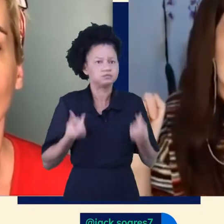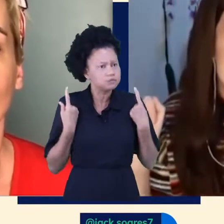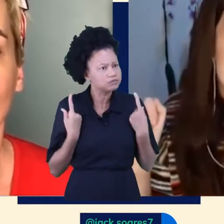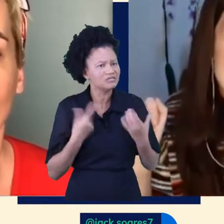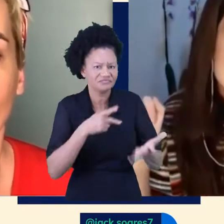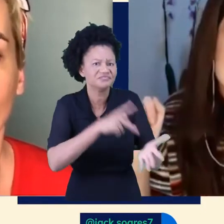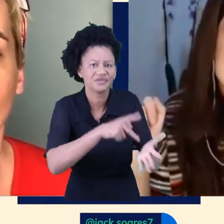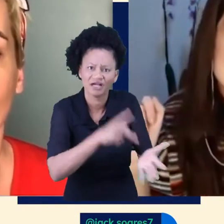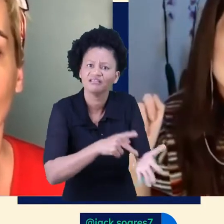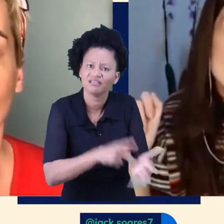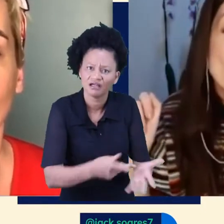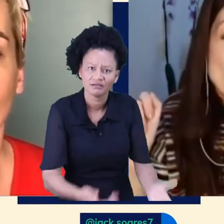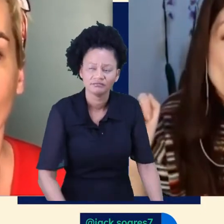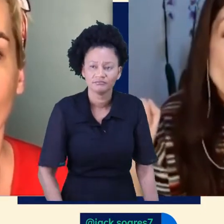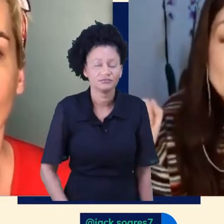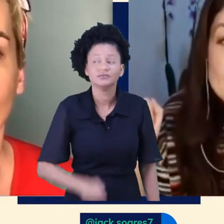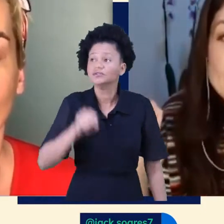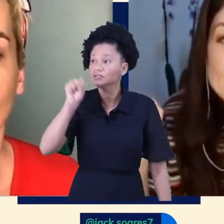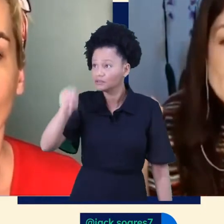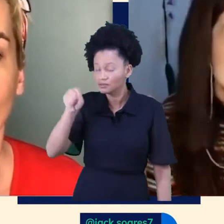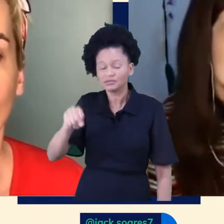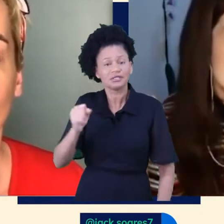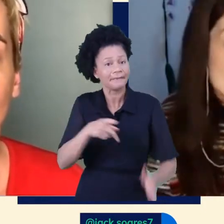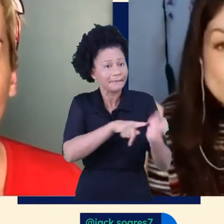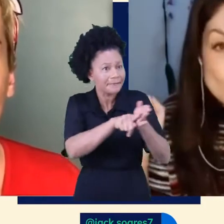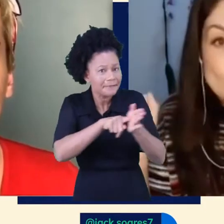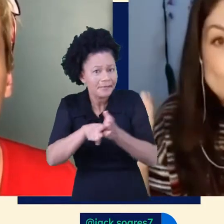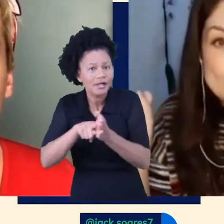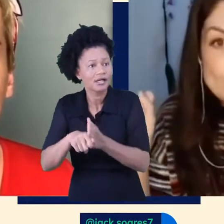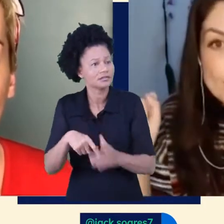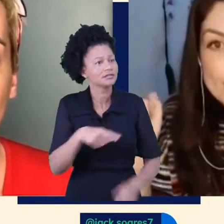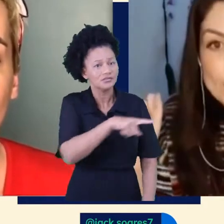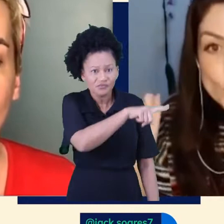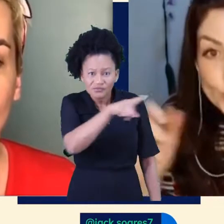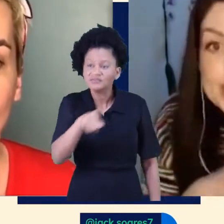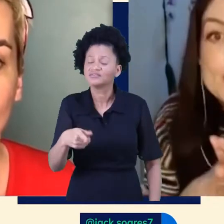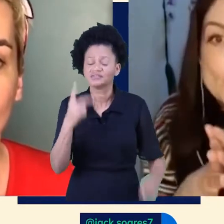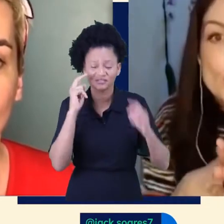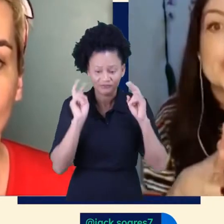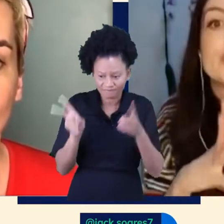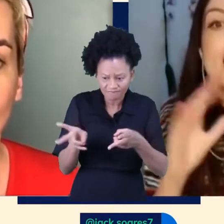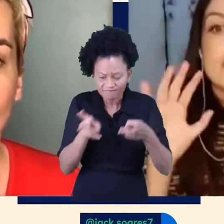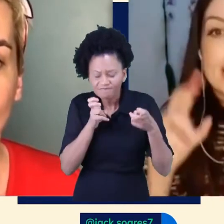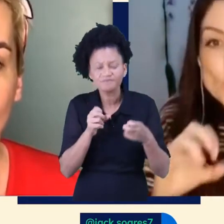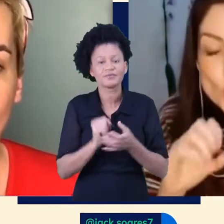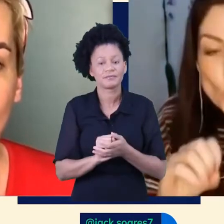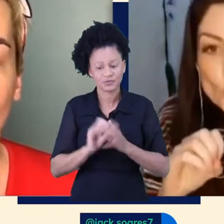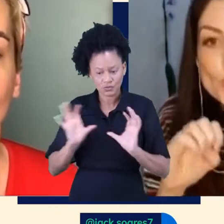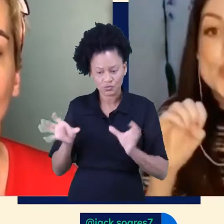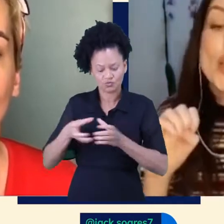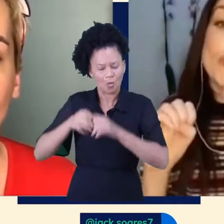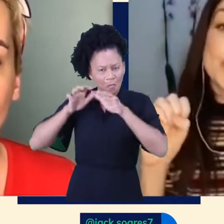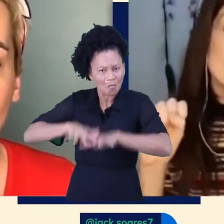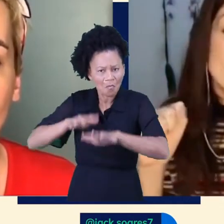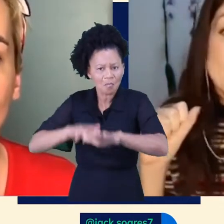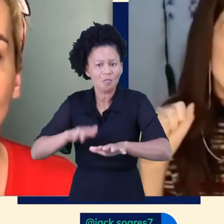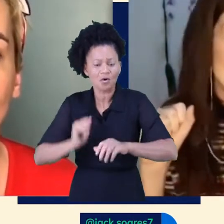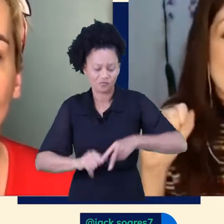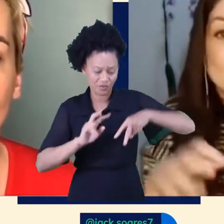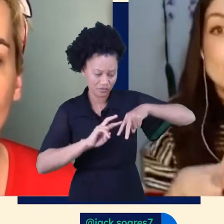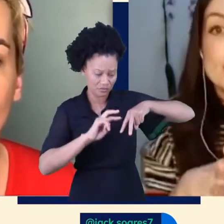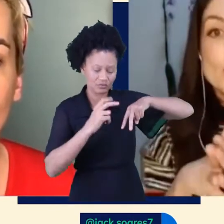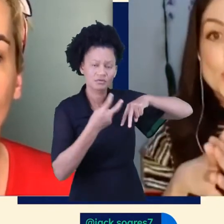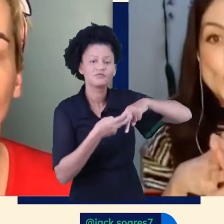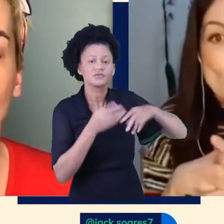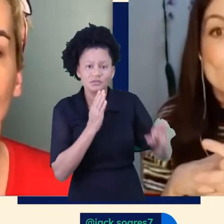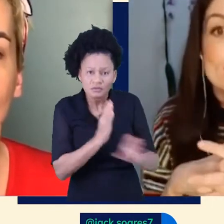ver essas pessoas que estão no movimento intersexo, vocês acham inclusive no Facebook, tá? Vários grupos, vocês vão ver o